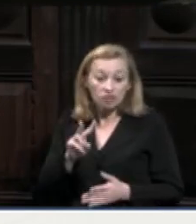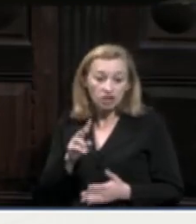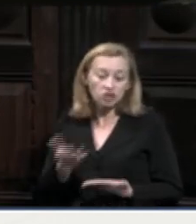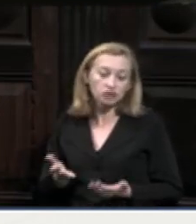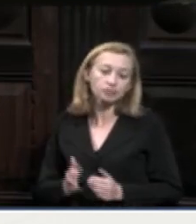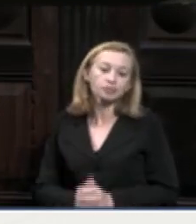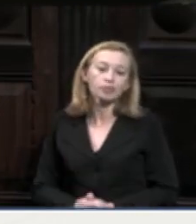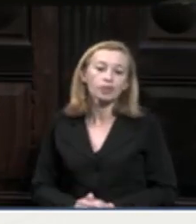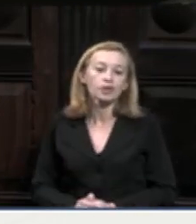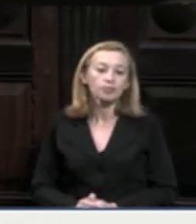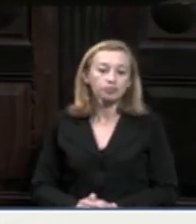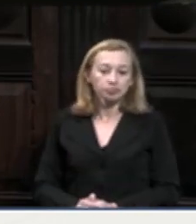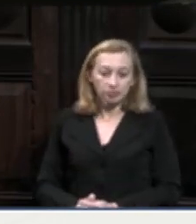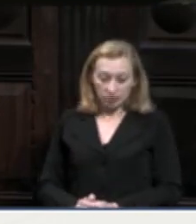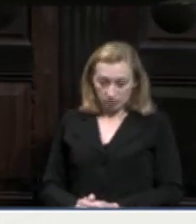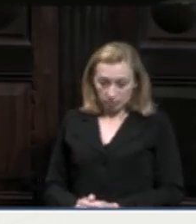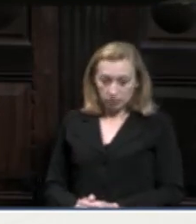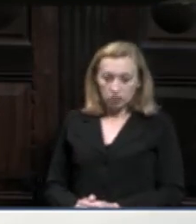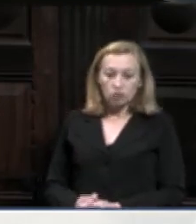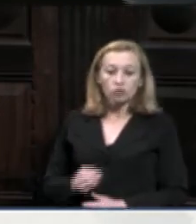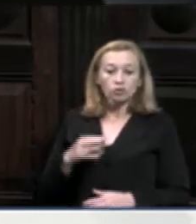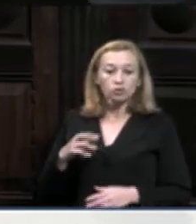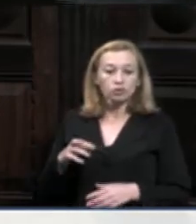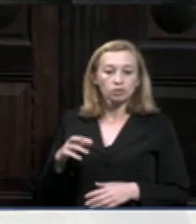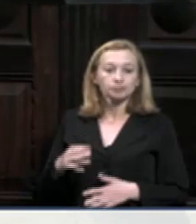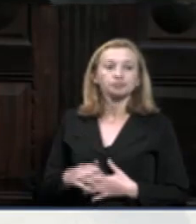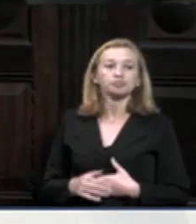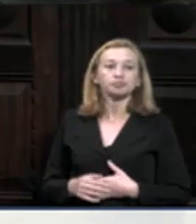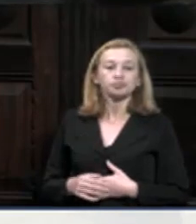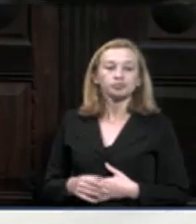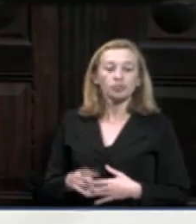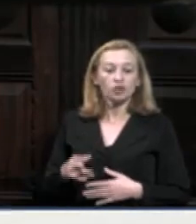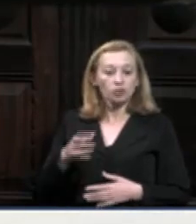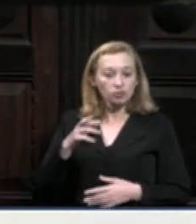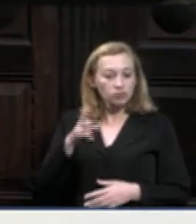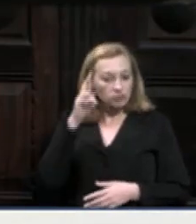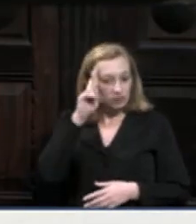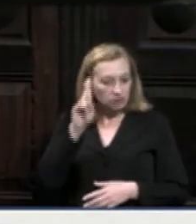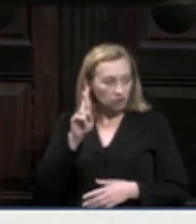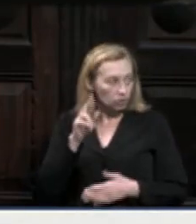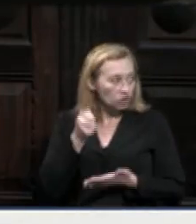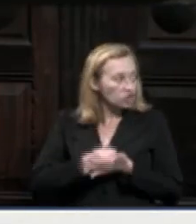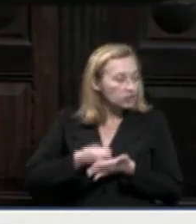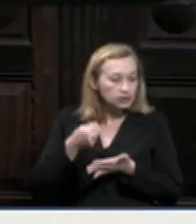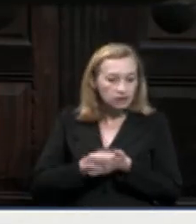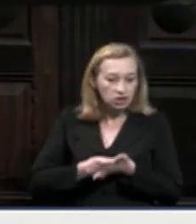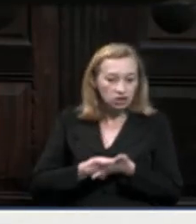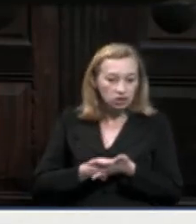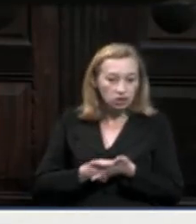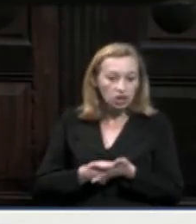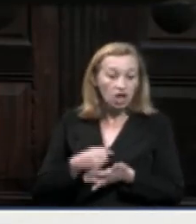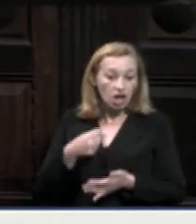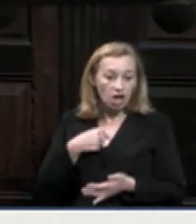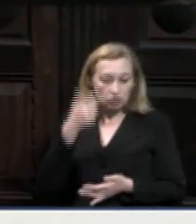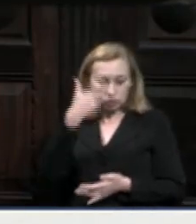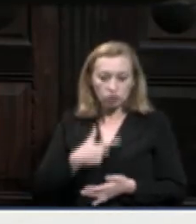imaginemos que o senhor insista com um projeto em pauta. Eu sou o parecerista da